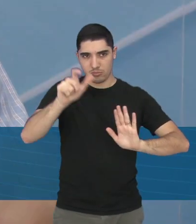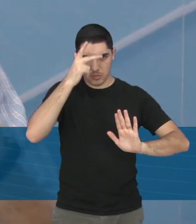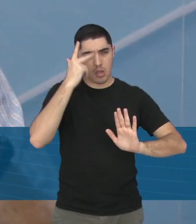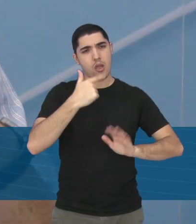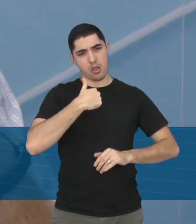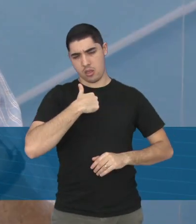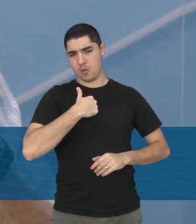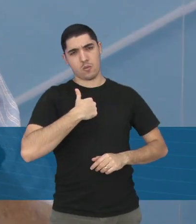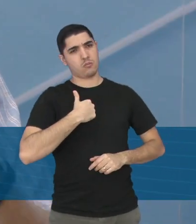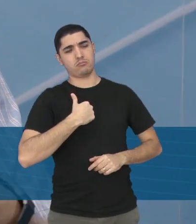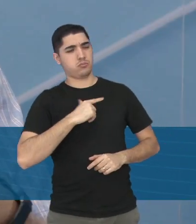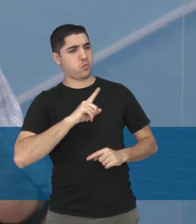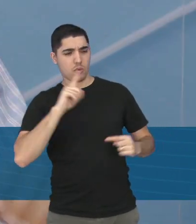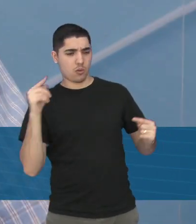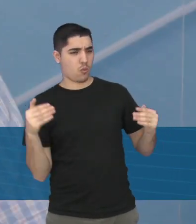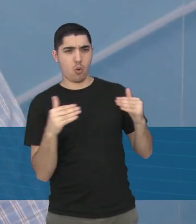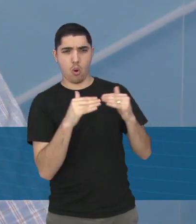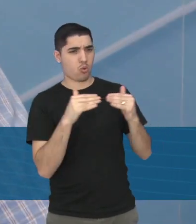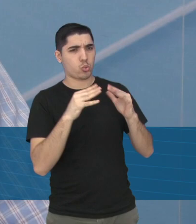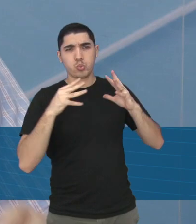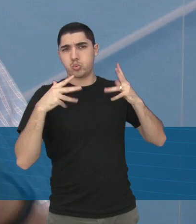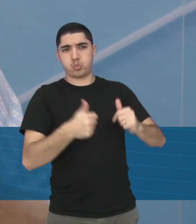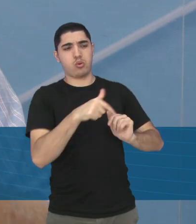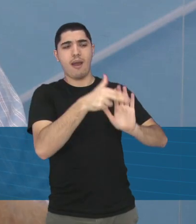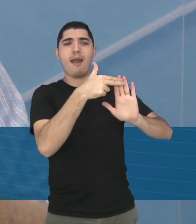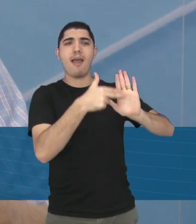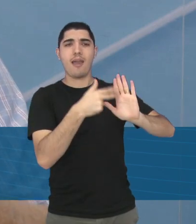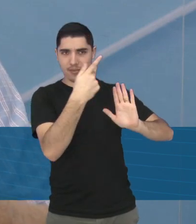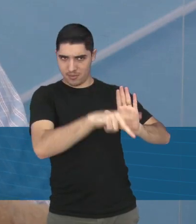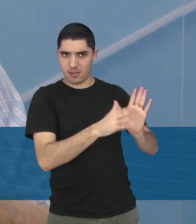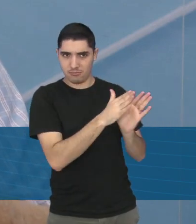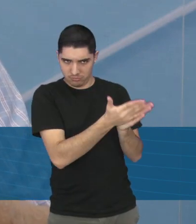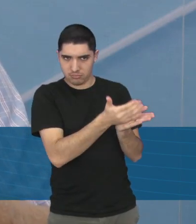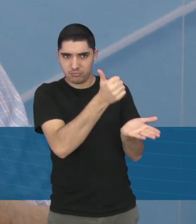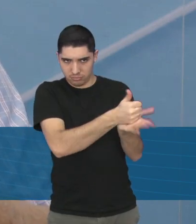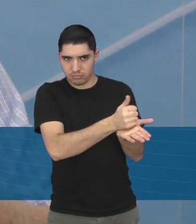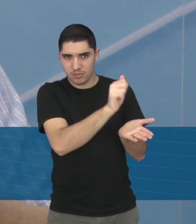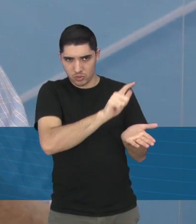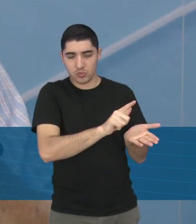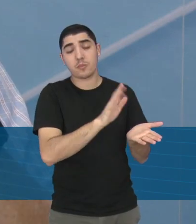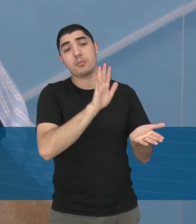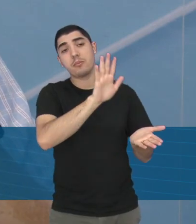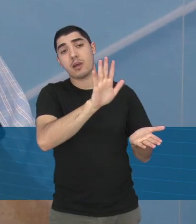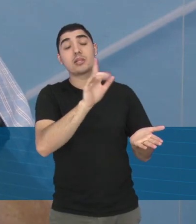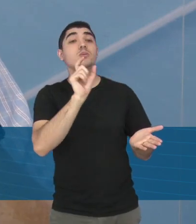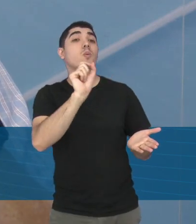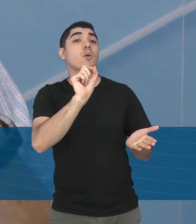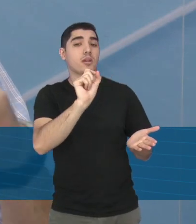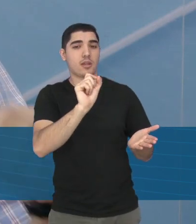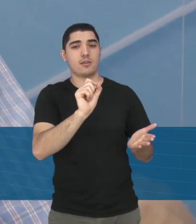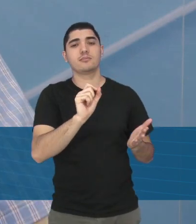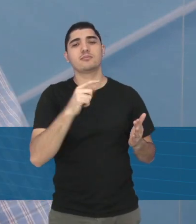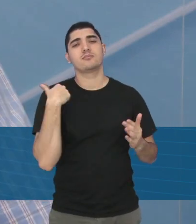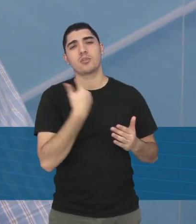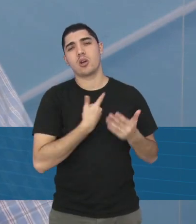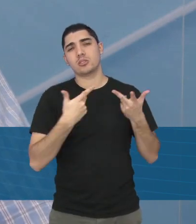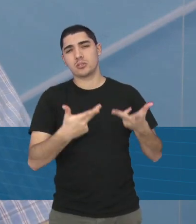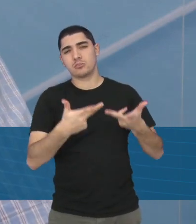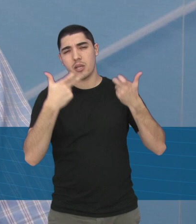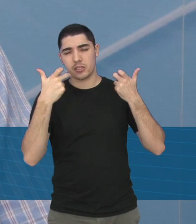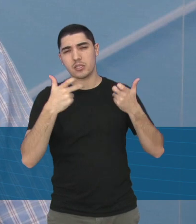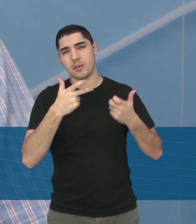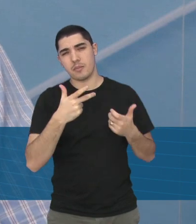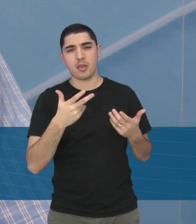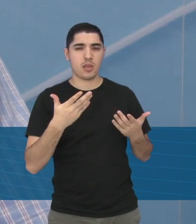sou totalmente a favor de tudo que está na CLT. O que acontece é o seguinte, se a gente retornar nos anos 70, quando nós entramos